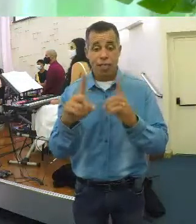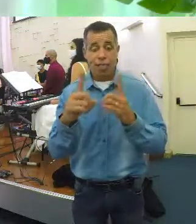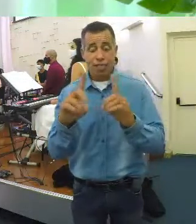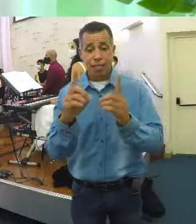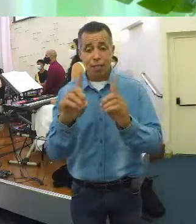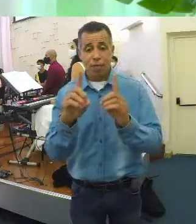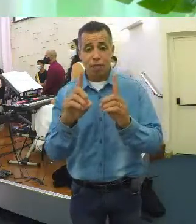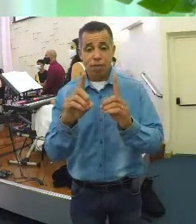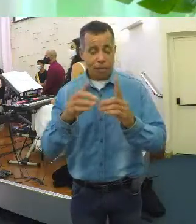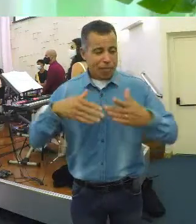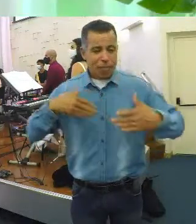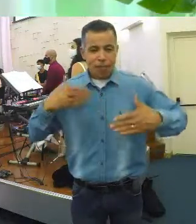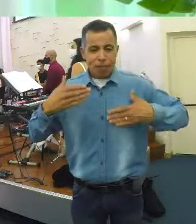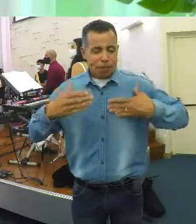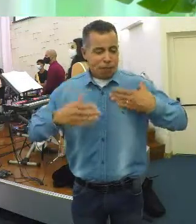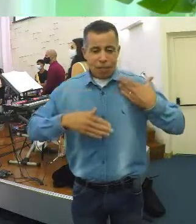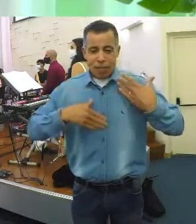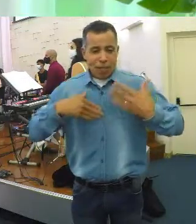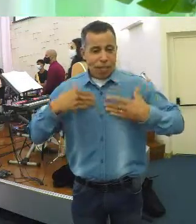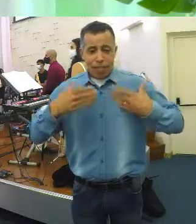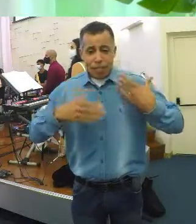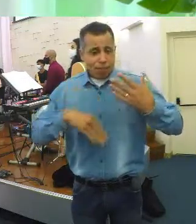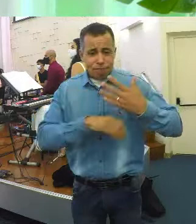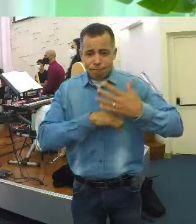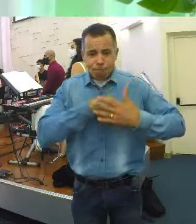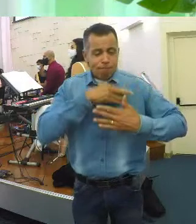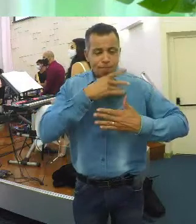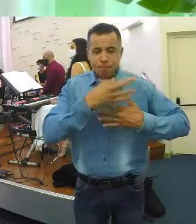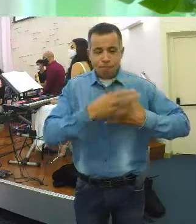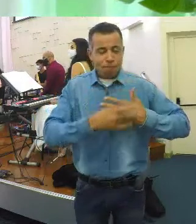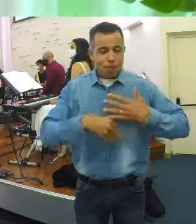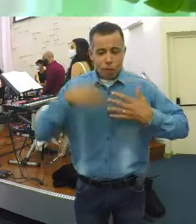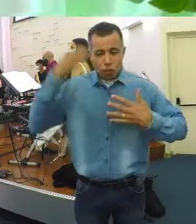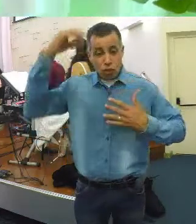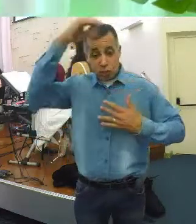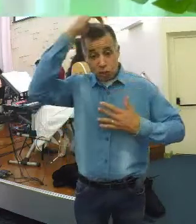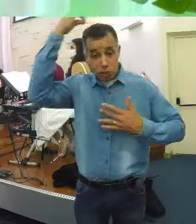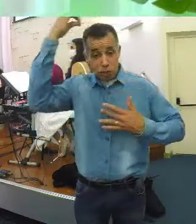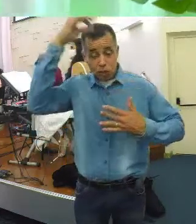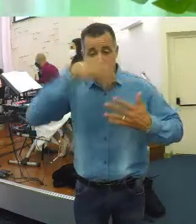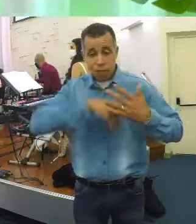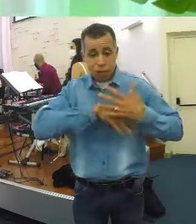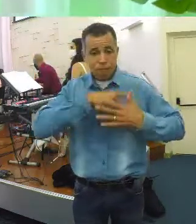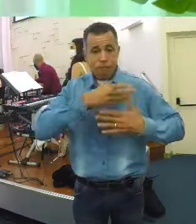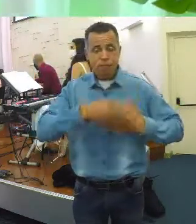porém, transbordavam de alegria e do Espírito Santo.